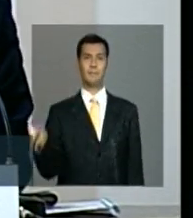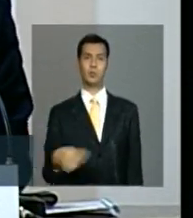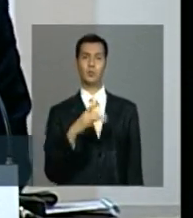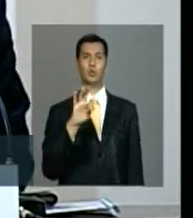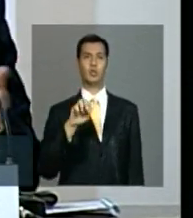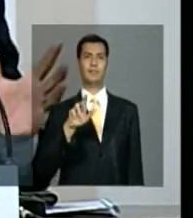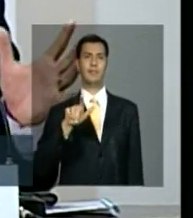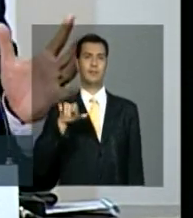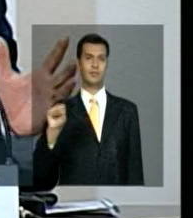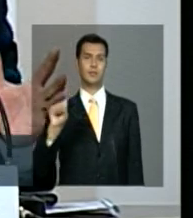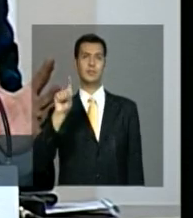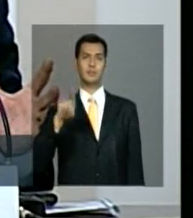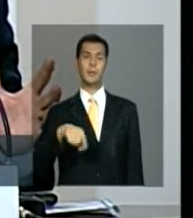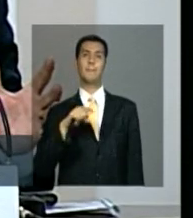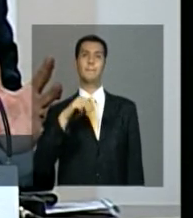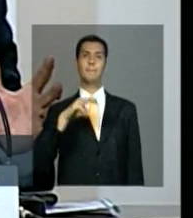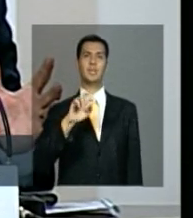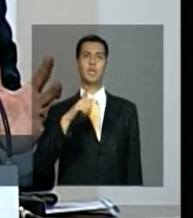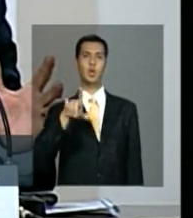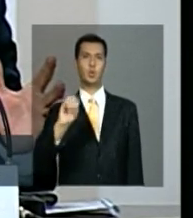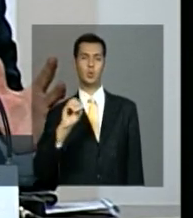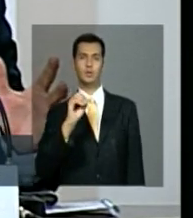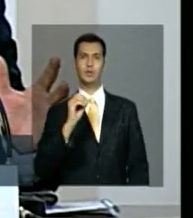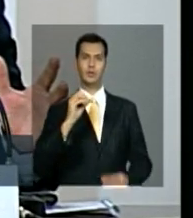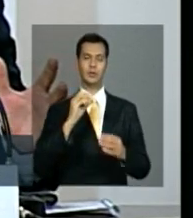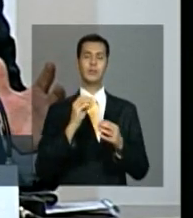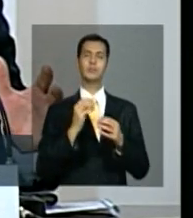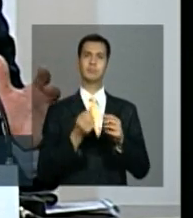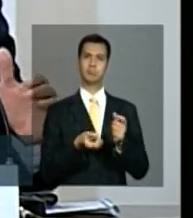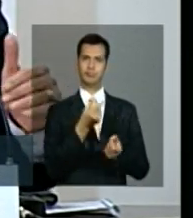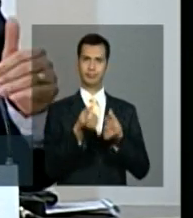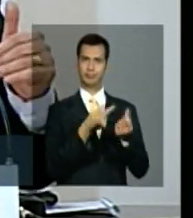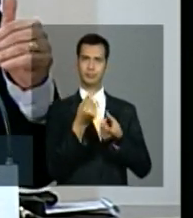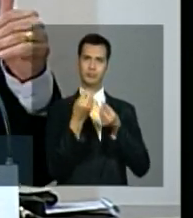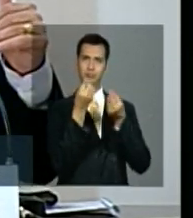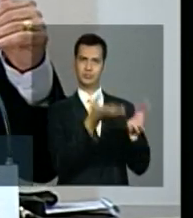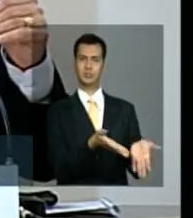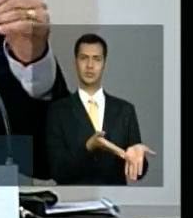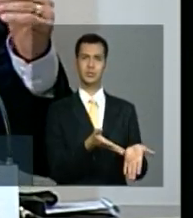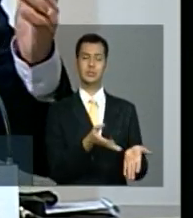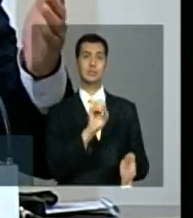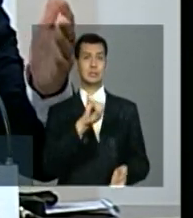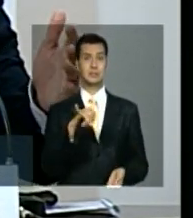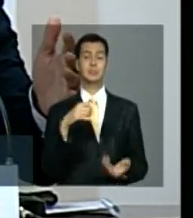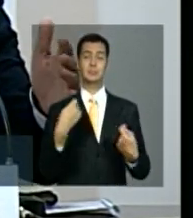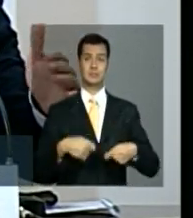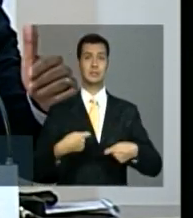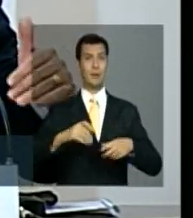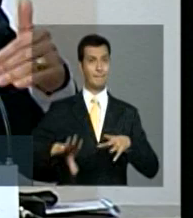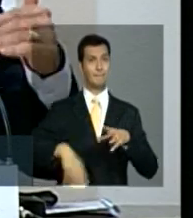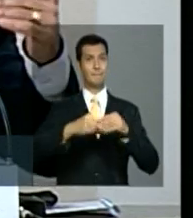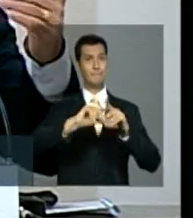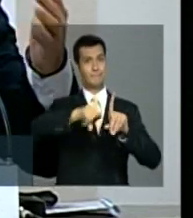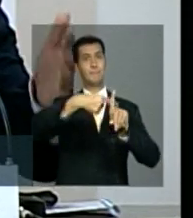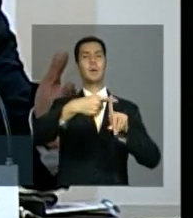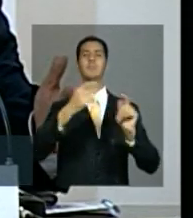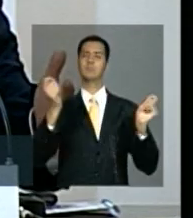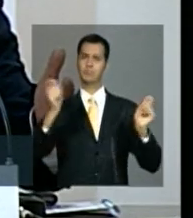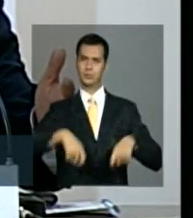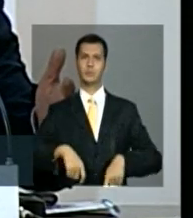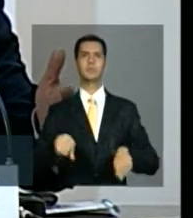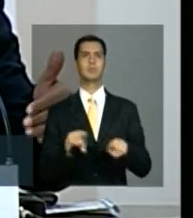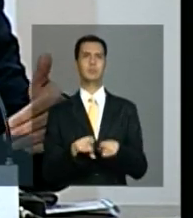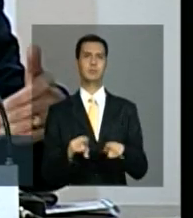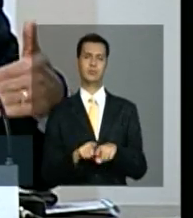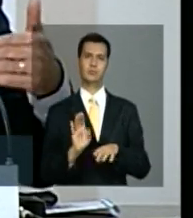milho para atender as necessidades da região se for necessário quantidades adicionais essas quantidades serão